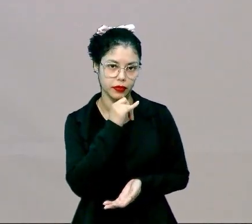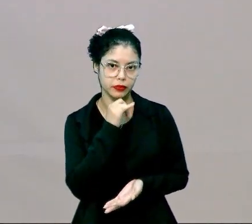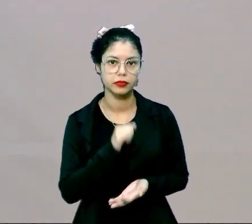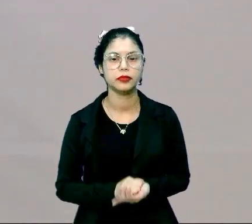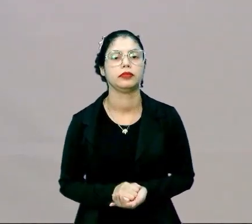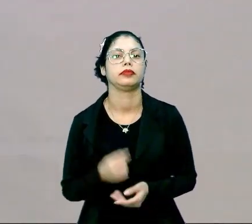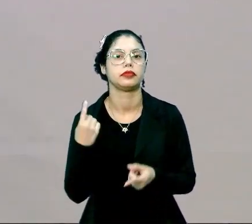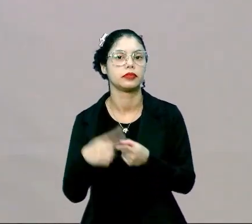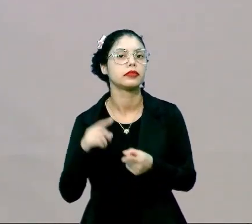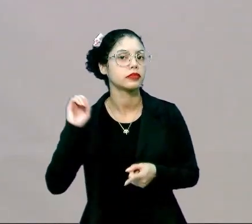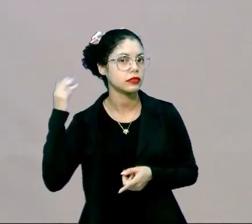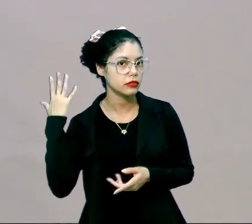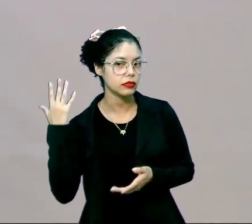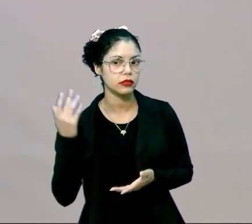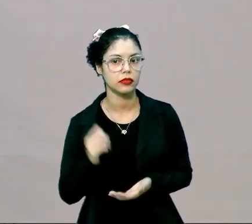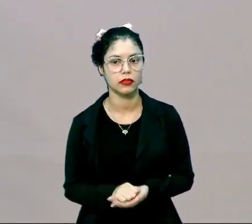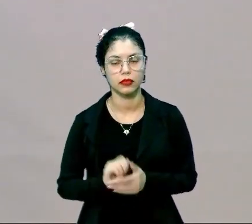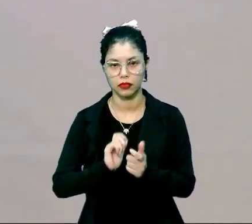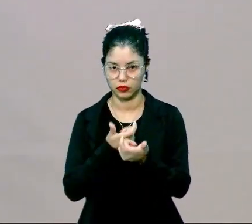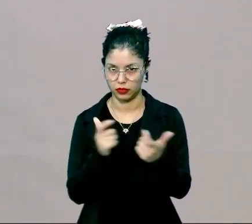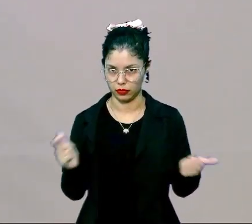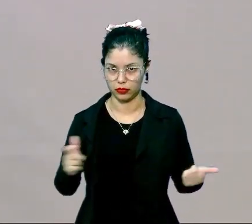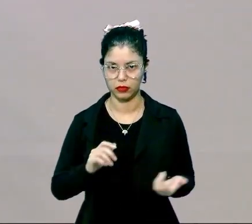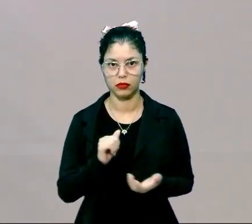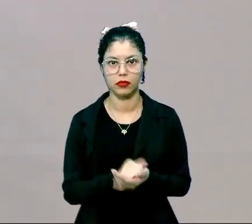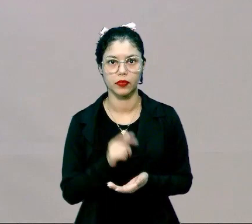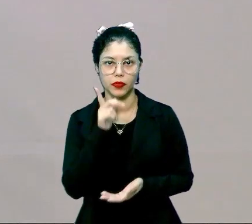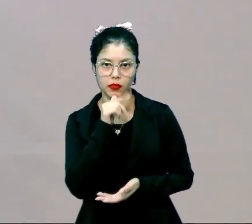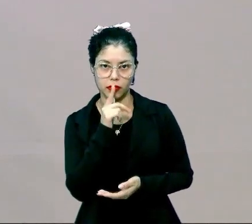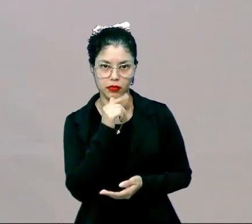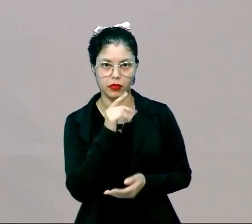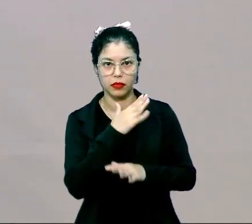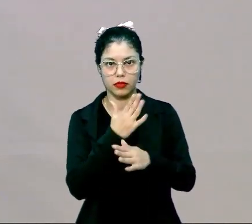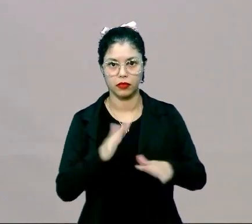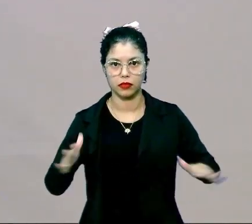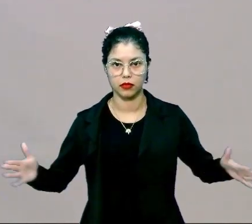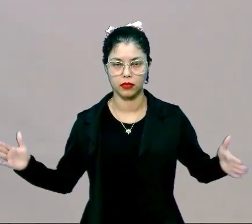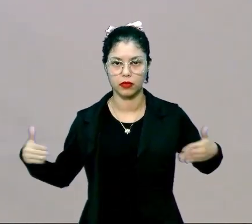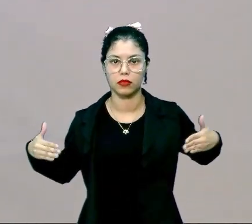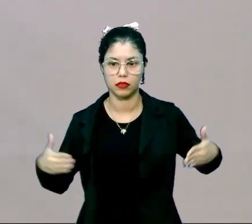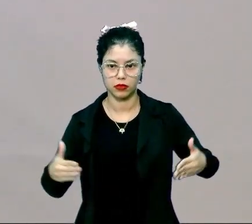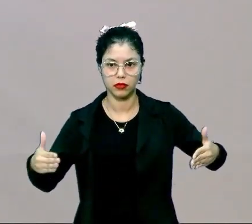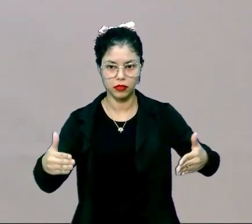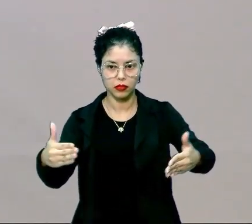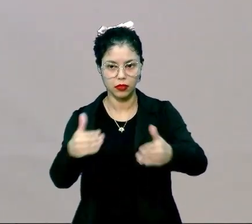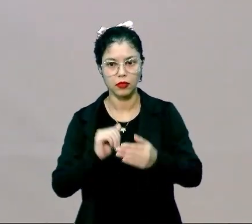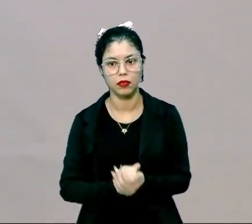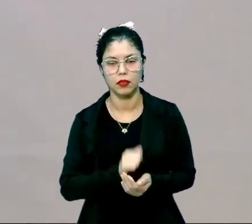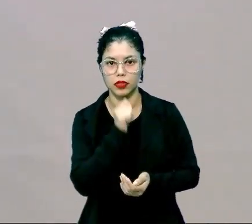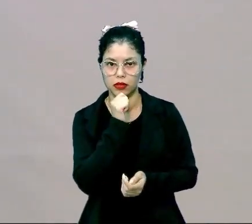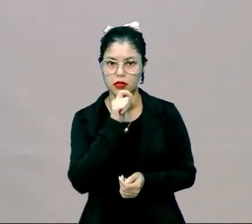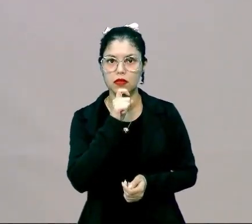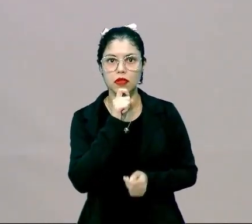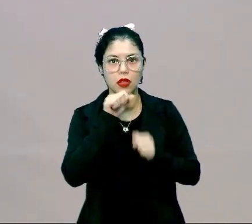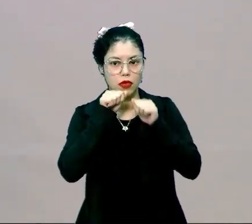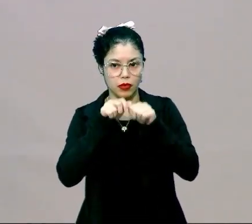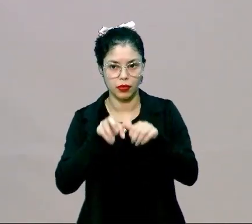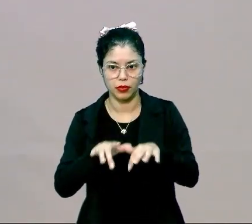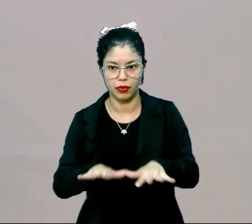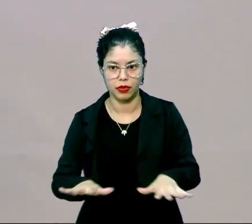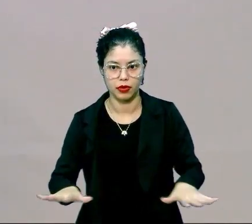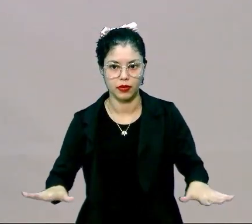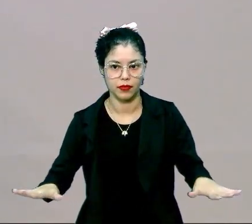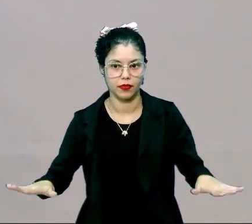exemplo, por que ocorre o aumento das águas de rio, mares e oceanos devido ao derretimento das